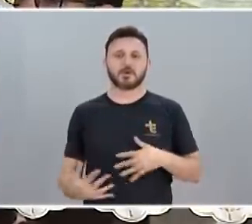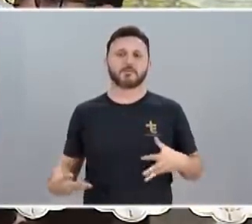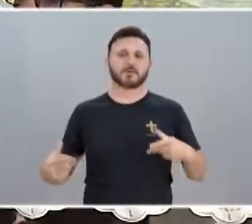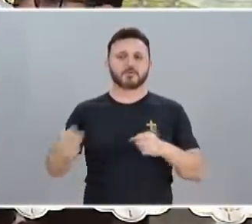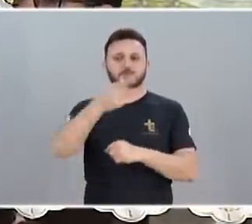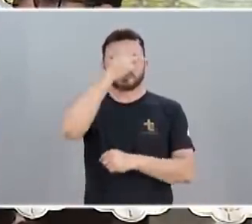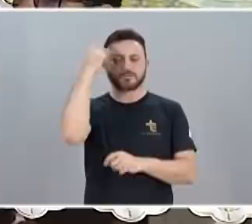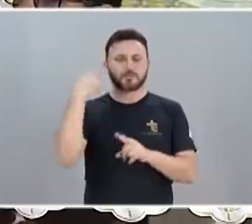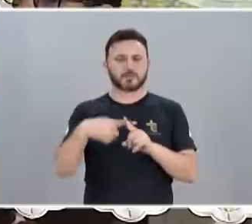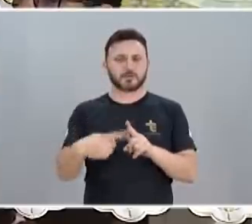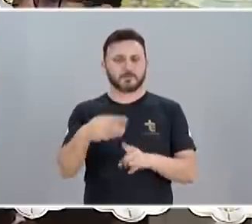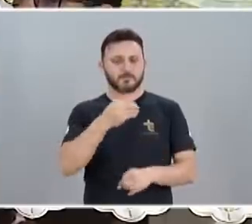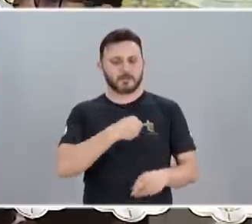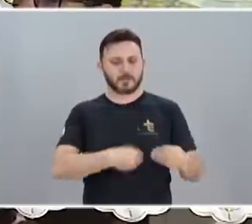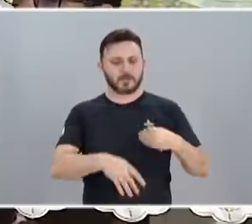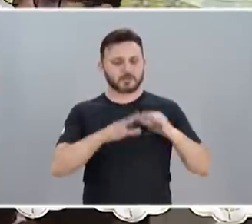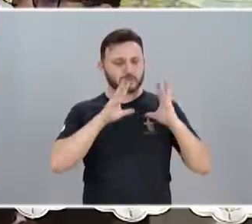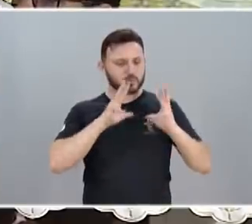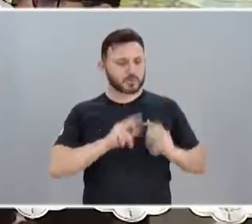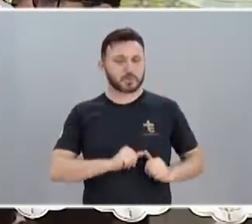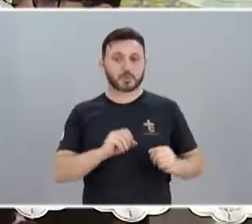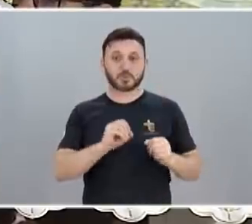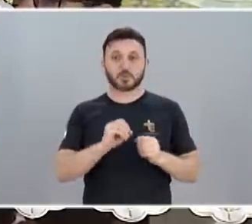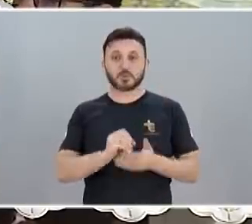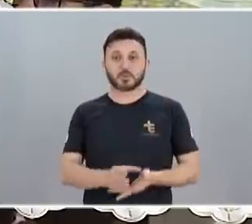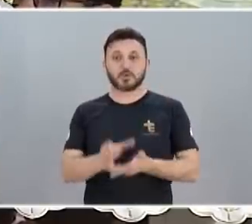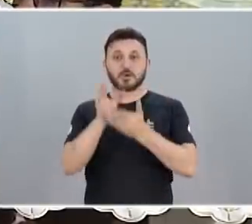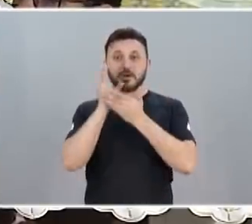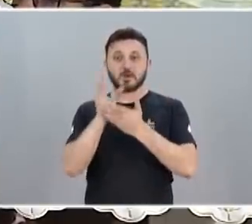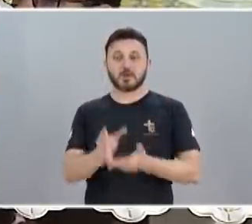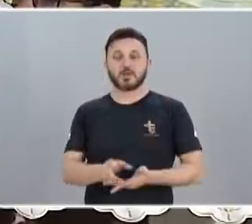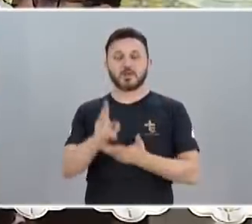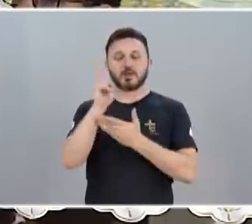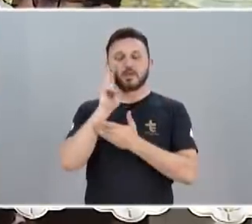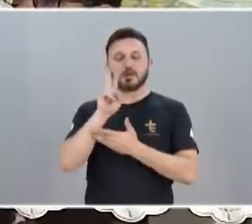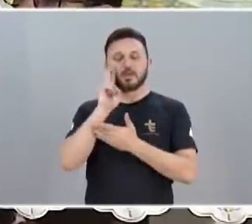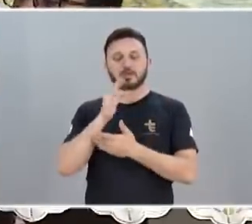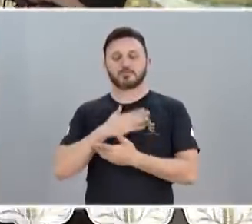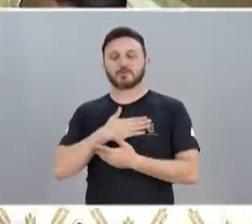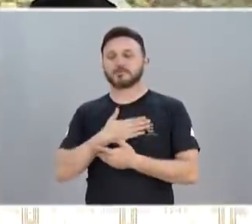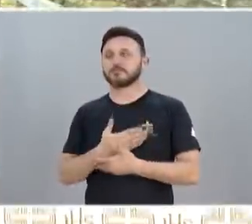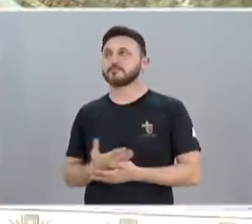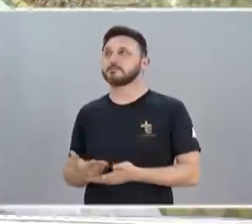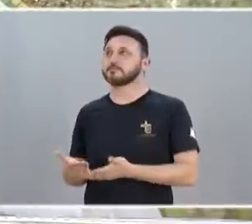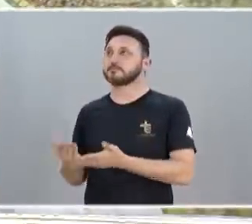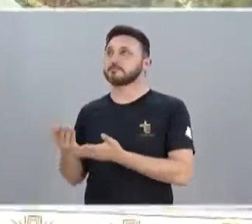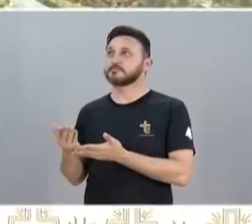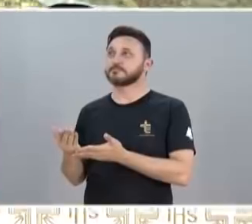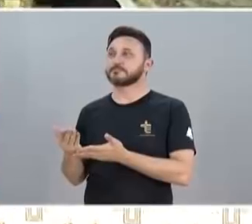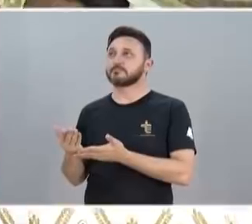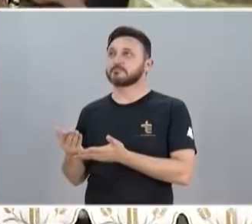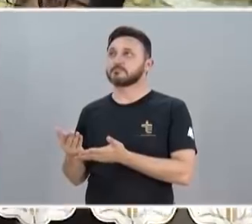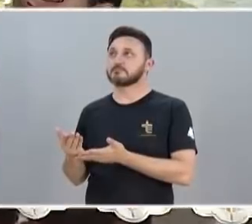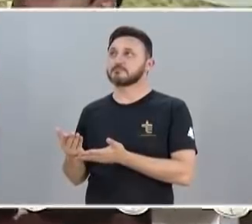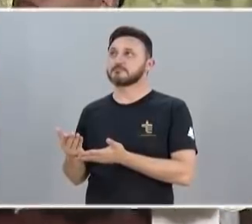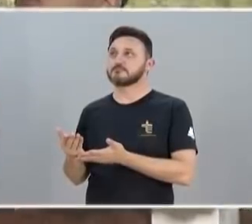será derramado por vós e por todos para a remissão dos pecados. Fazei isto em memória de mim.